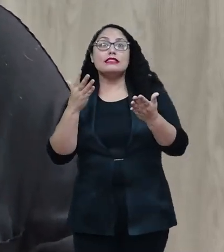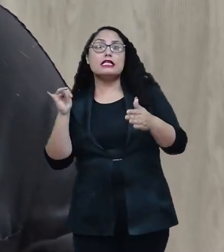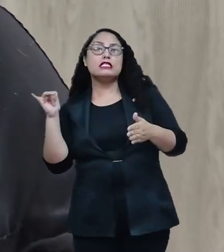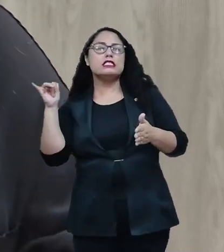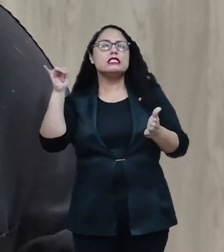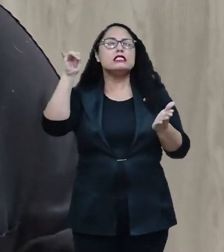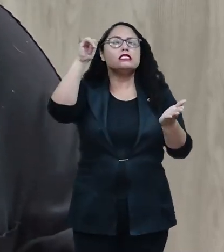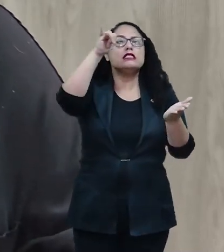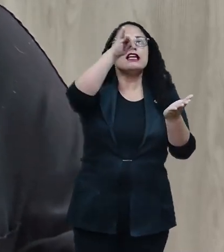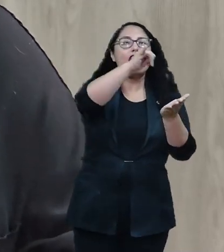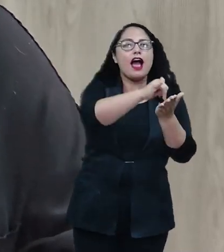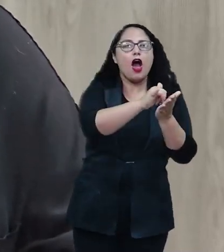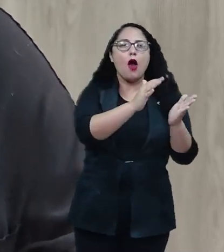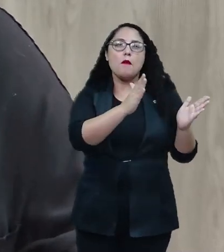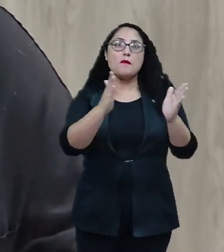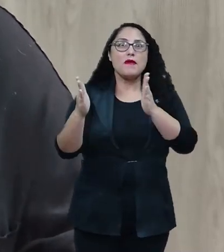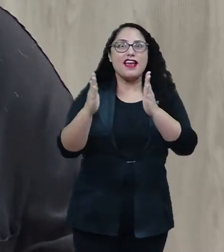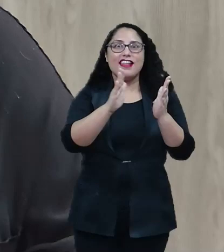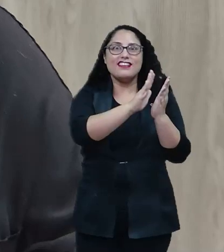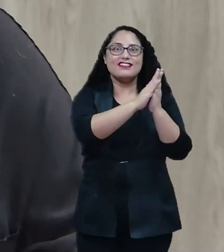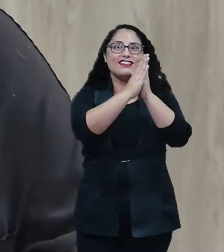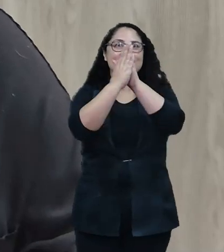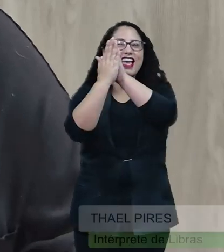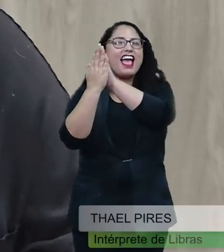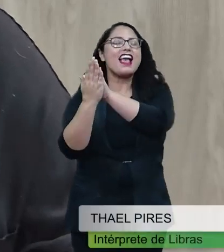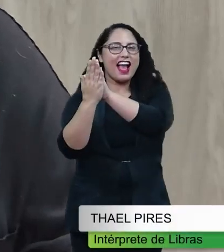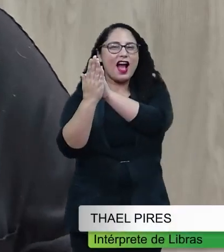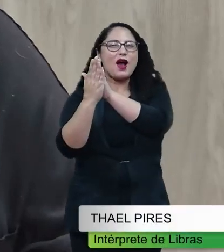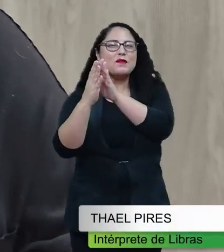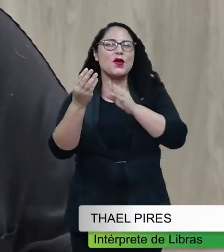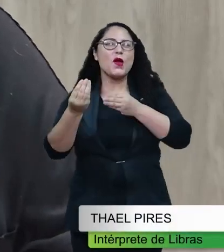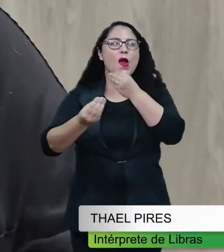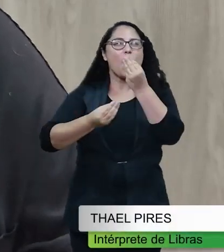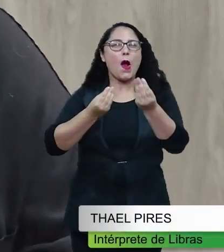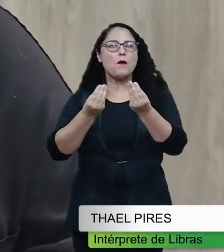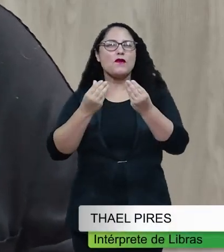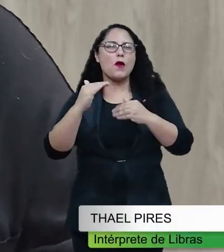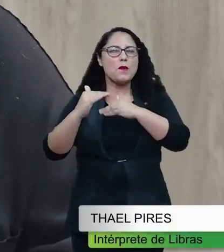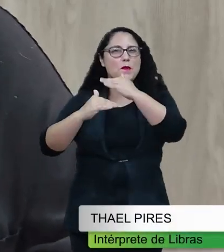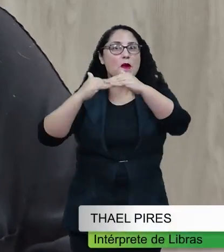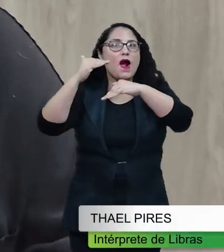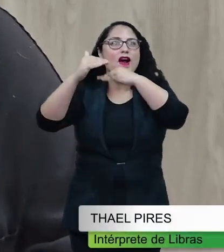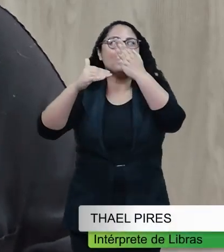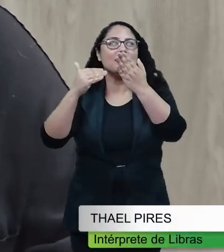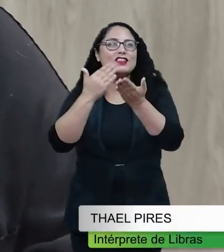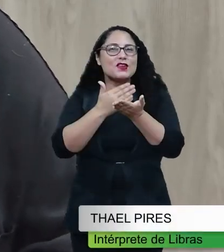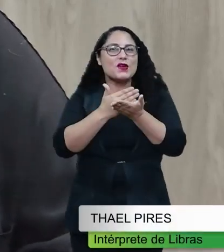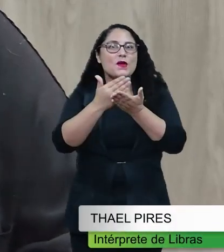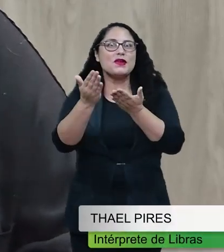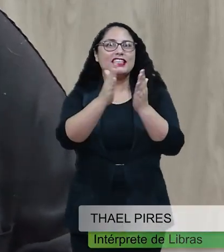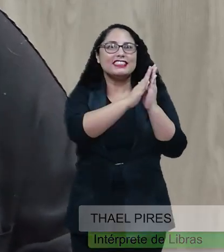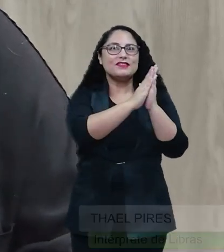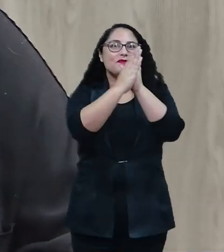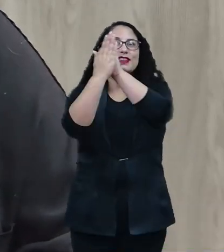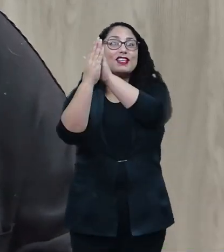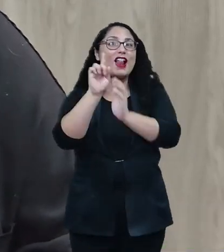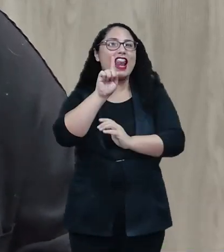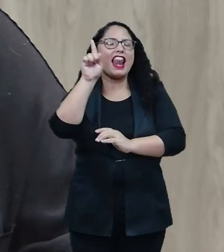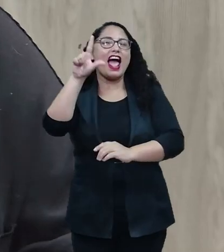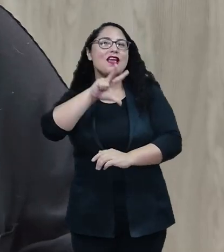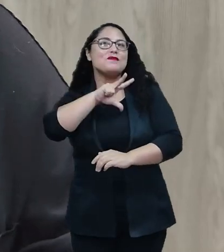embarcaram, quanto tempo a duração desse intercâmbio e como que foi esse processo, né, para o início do intercâmbio em